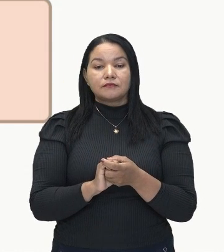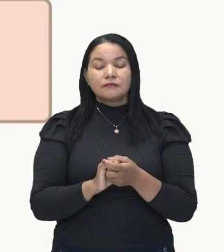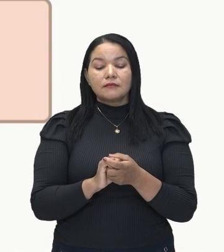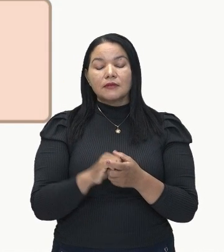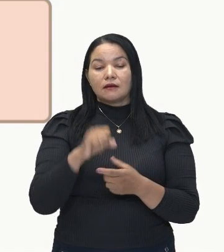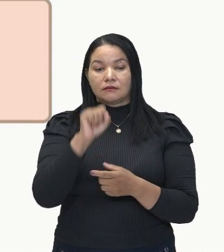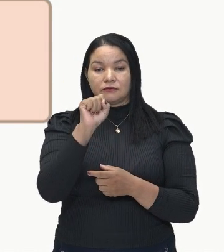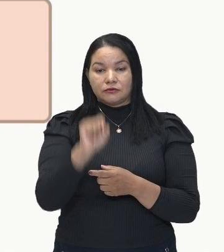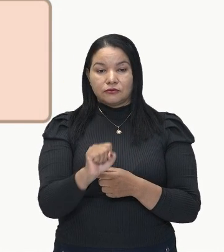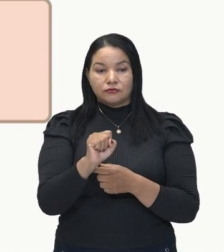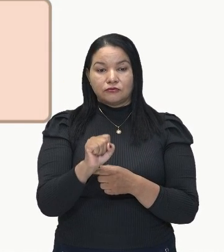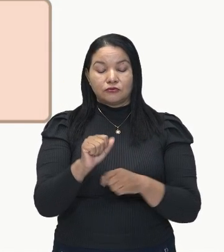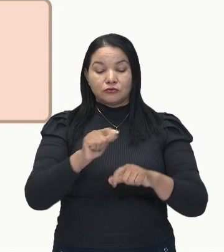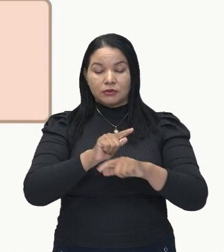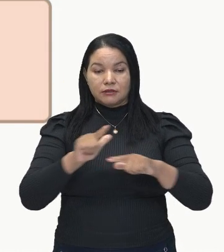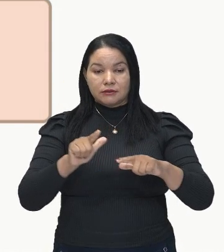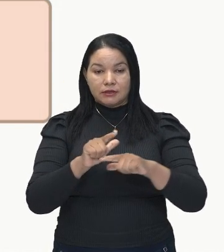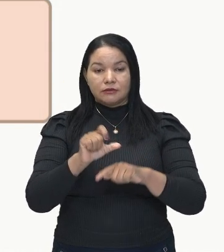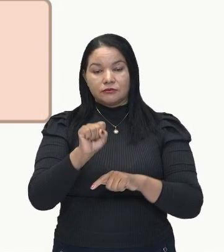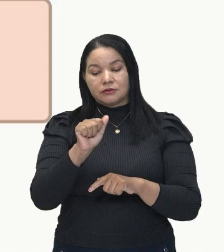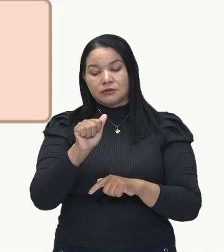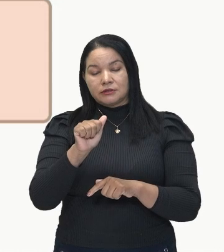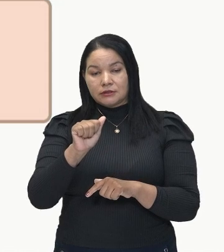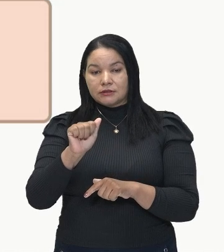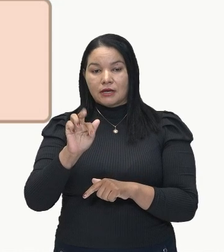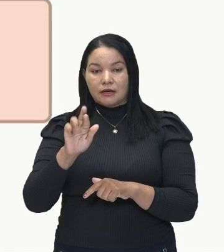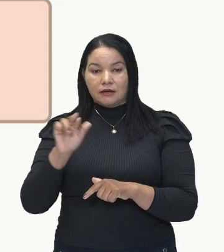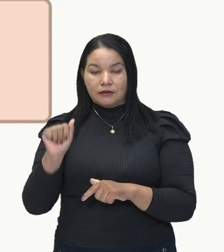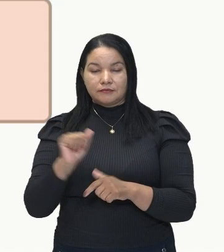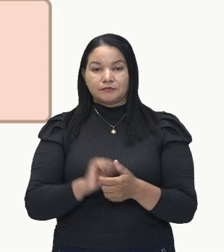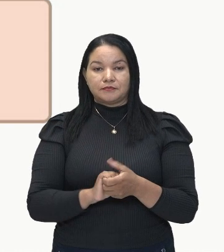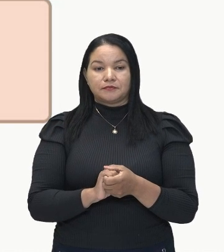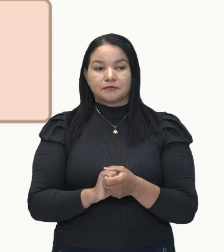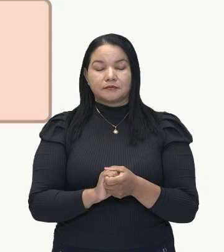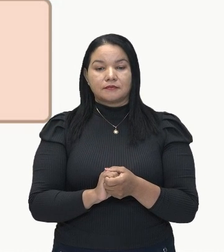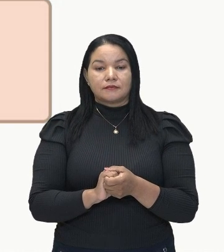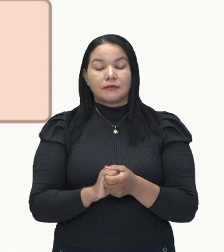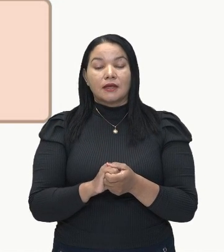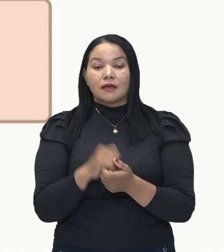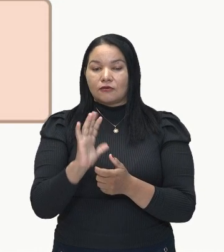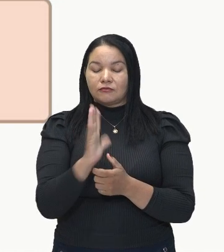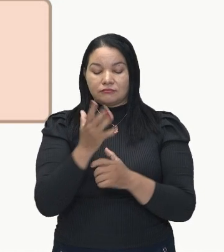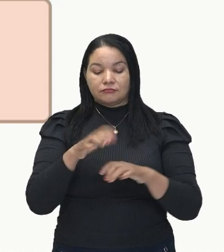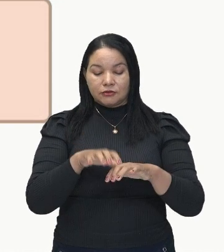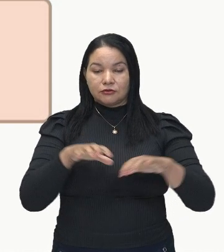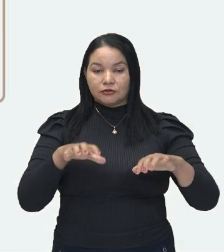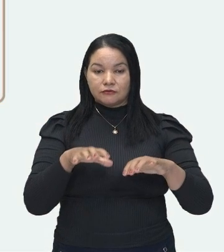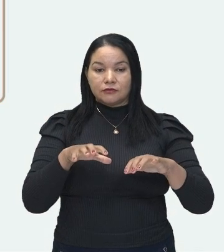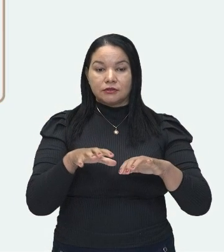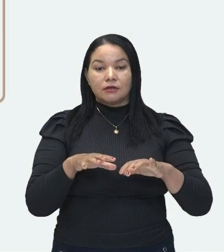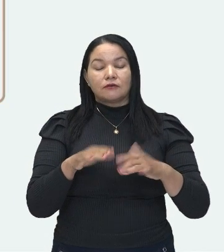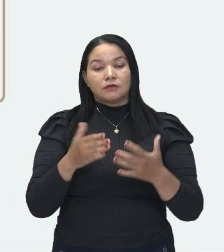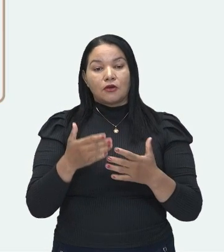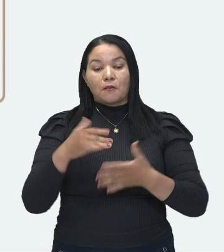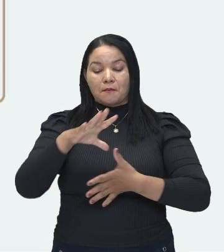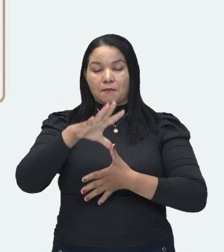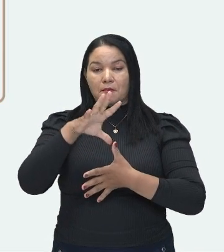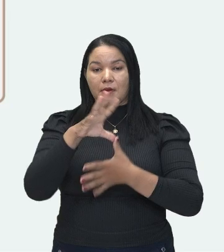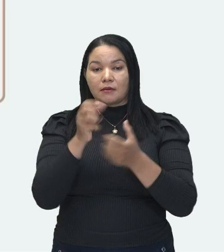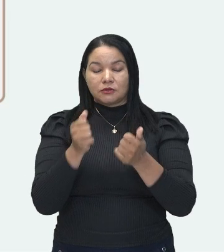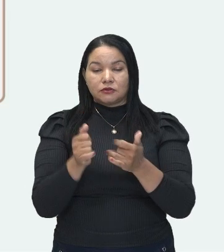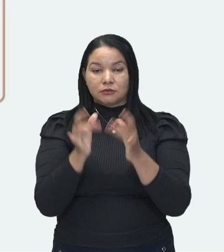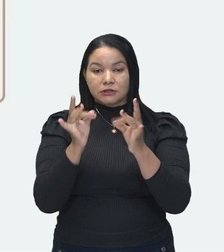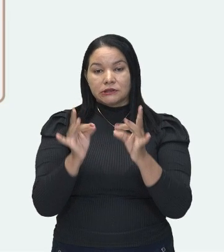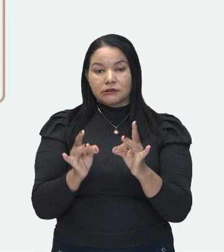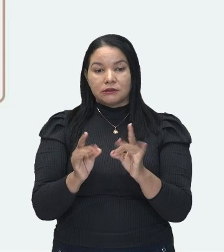sul do deserto do Saara, tá? Então, realmente ocorre essa divisão e a partir deste mapa a gente pode